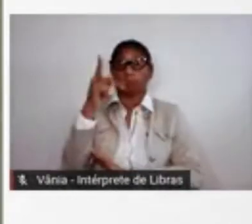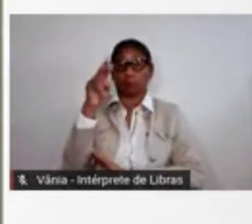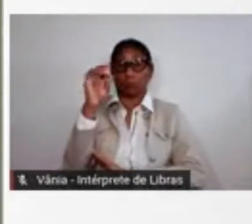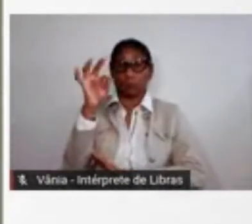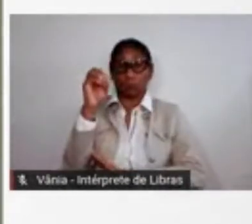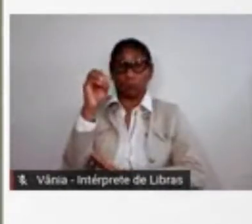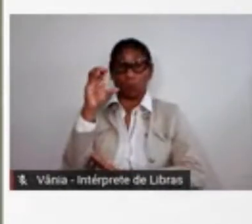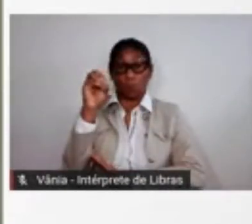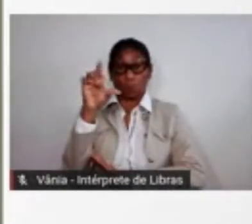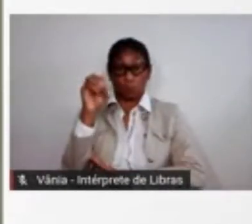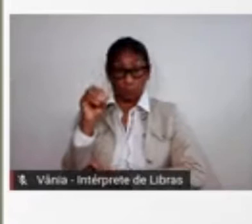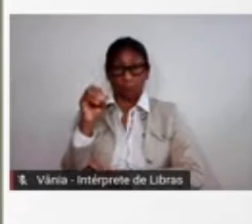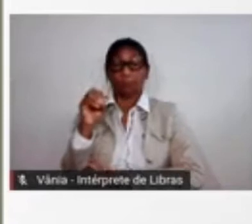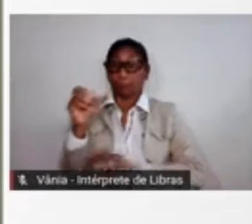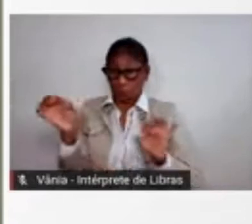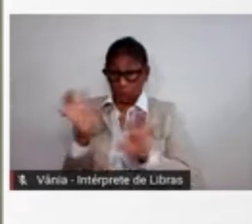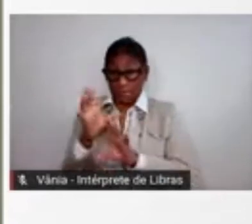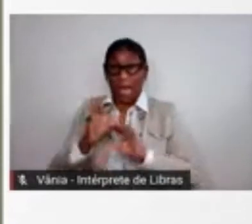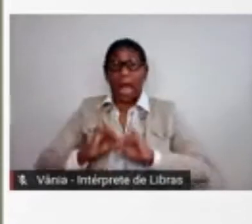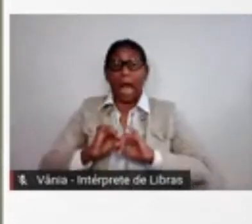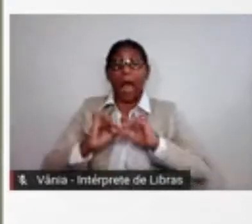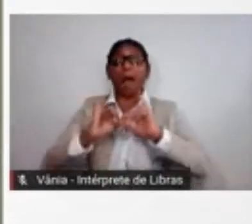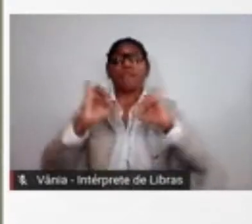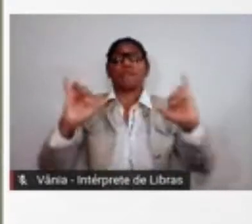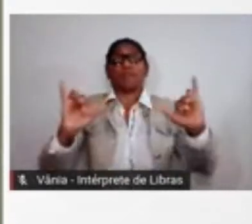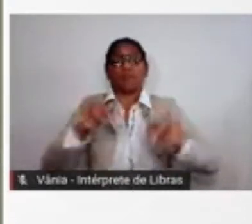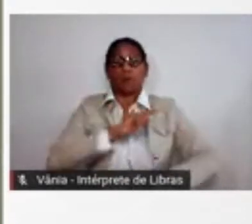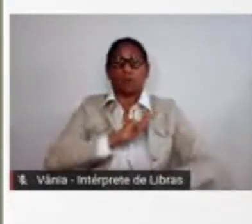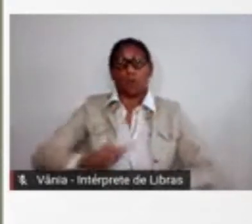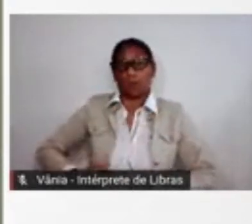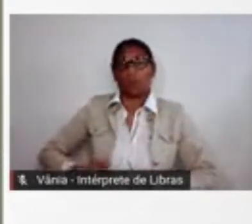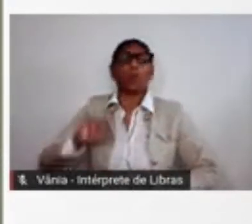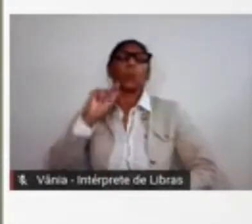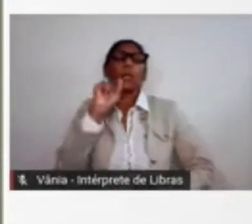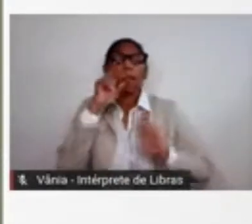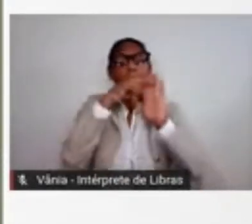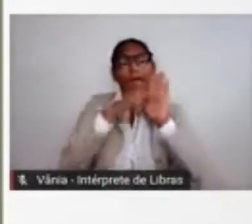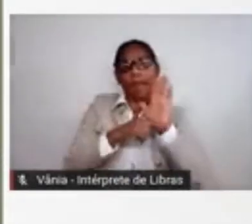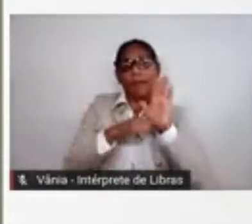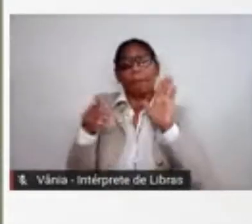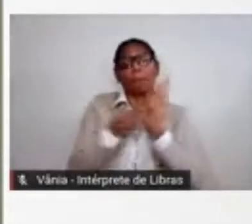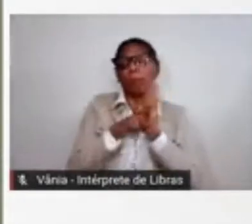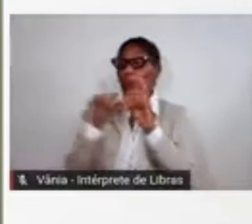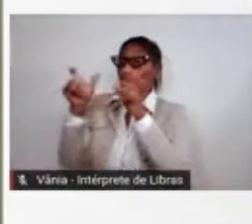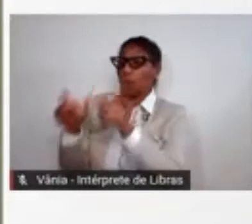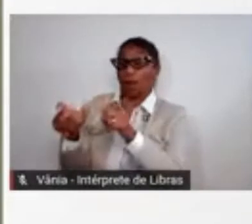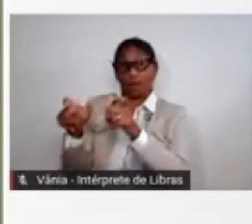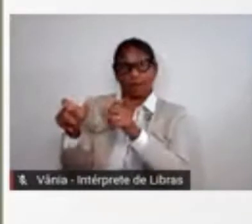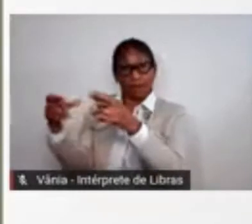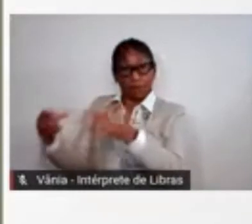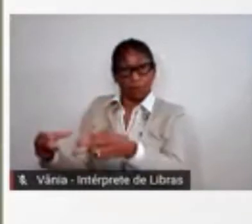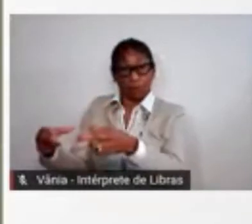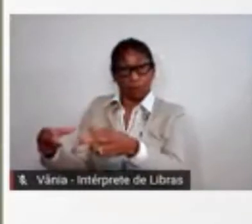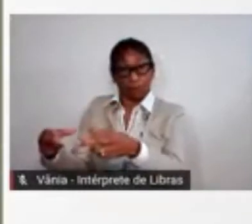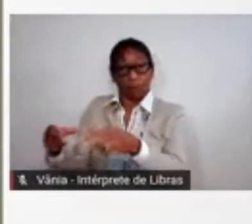então, informar o governo do estado de qual é esse protocolo, no que ele diverge dos protocolos do governo do estado, para